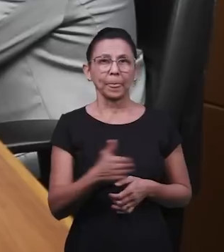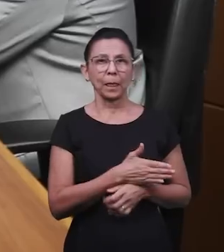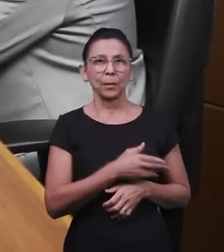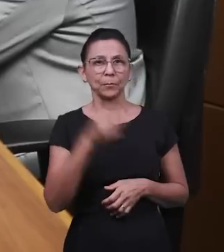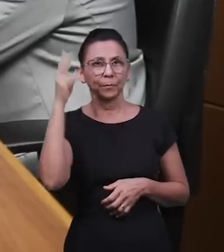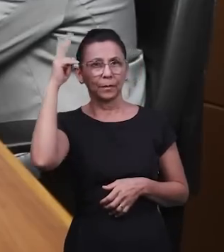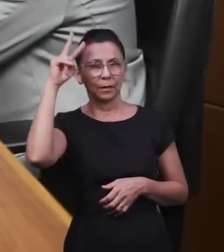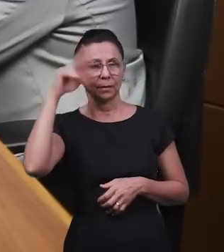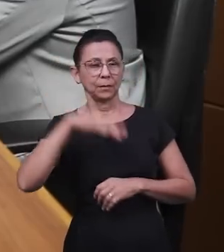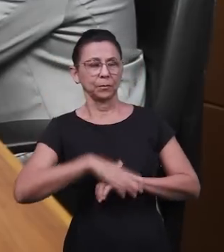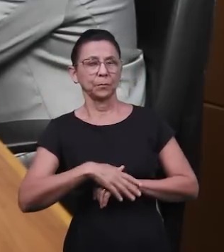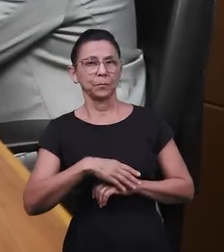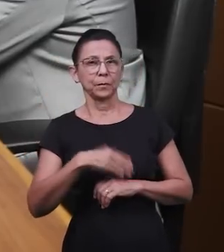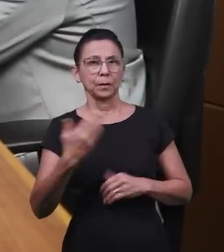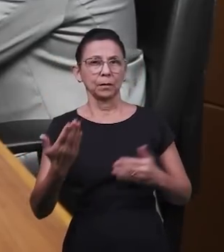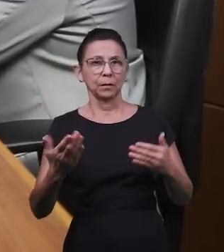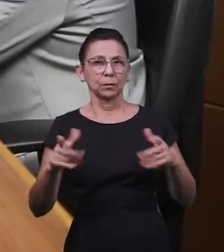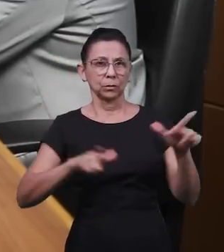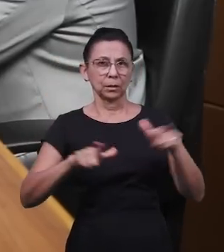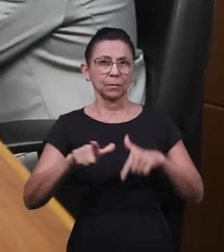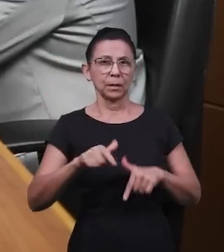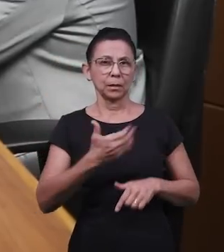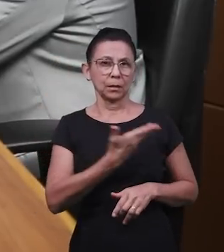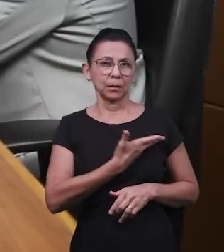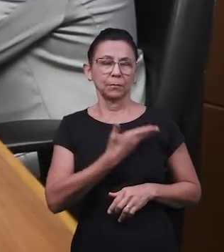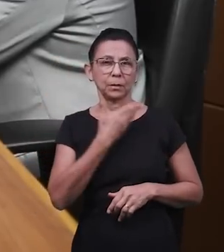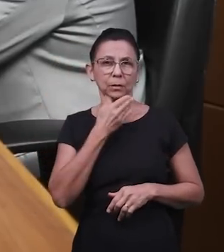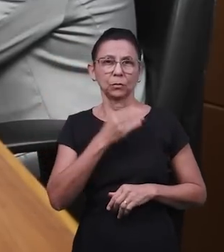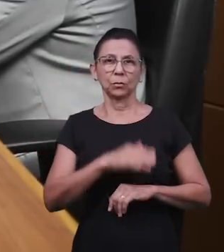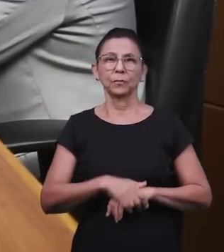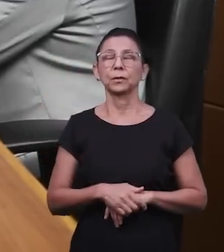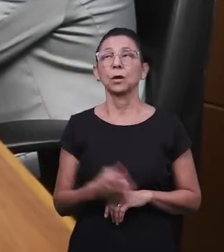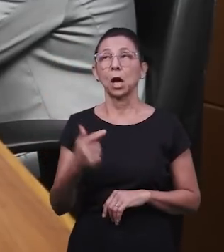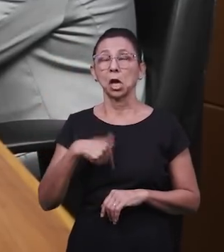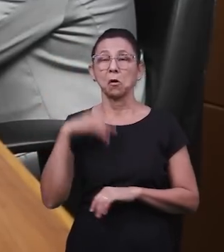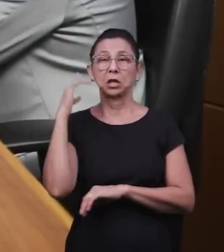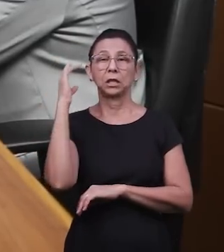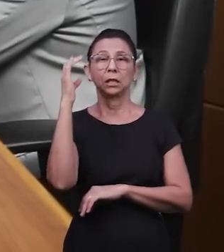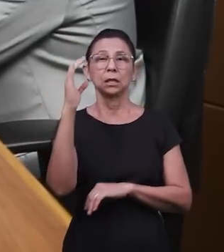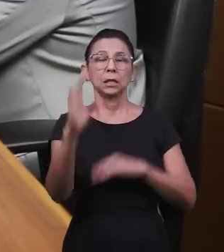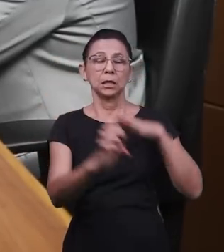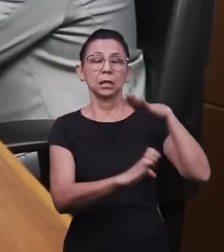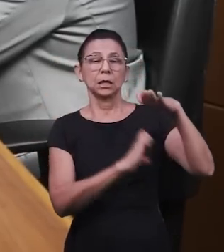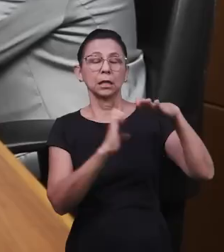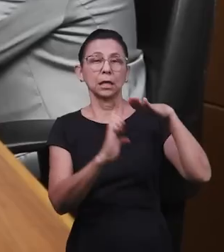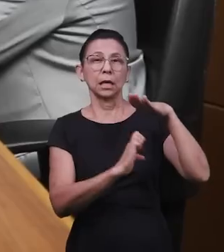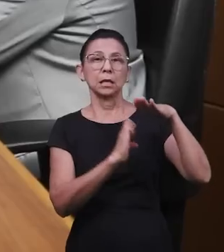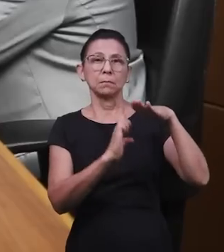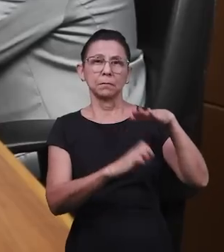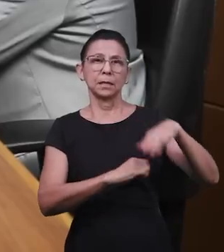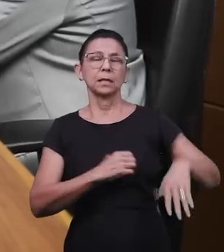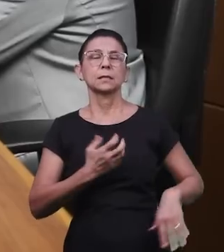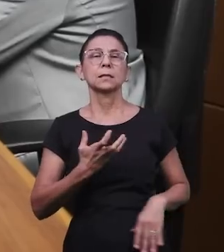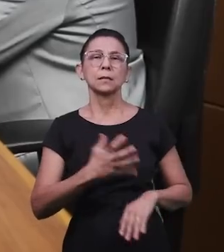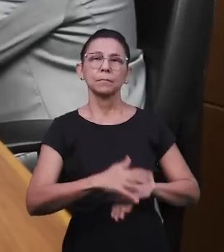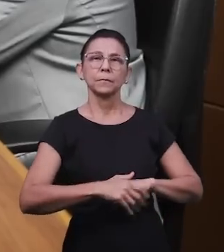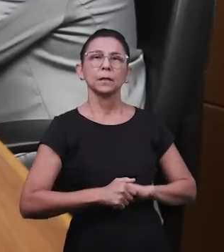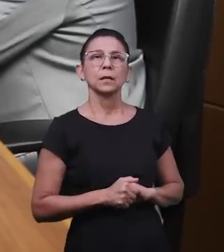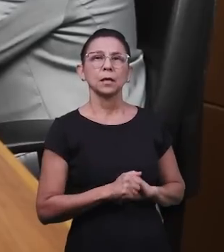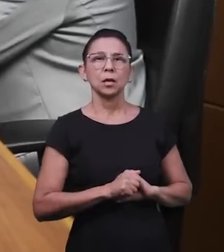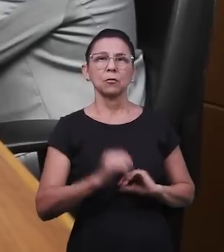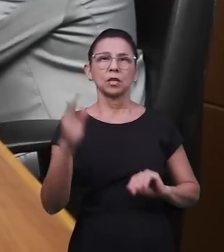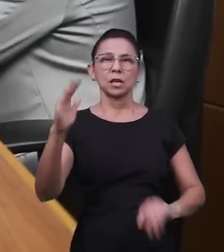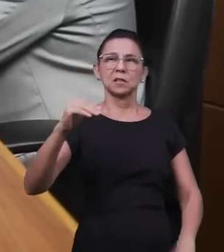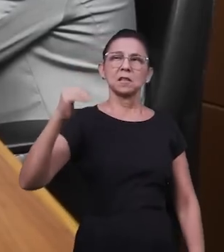seguinte, eu quero crescer aqui na empresa, eu passo por cima de todo mundo, mas eu quero crescer. Então tem gente que está assim na igreja também,